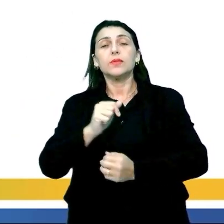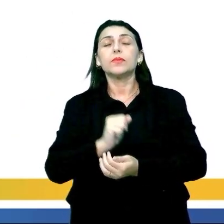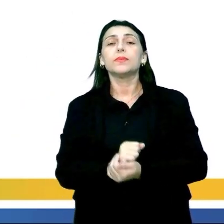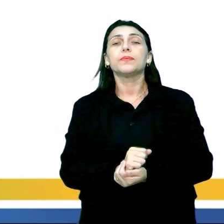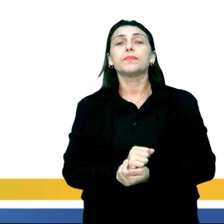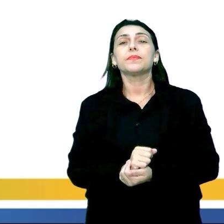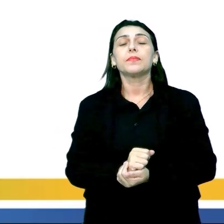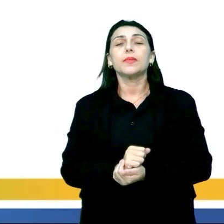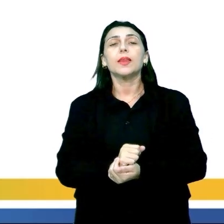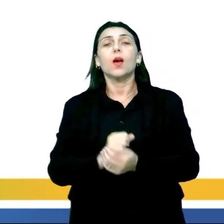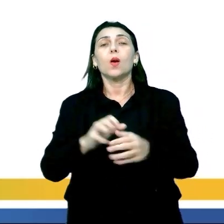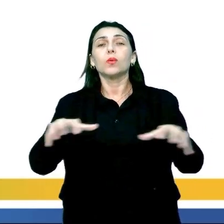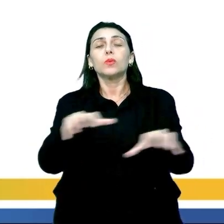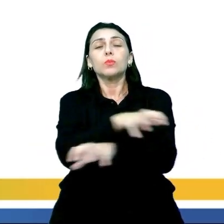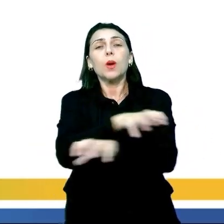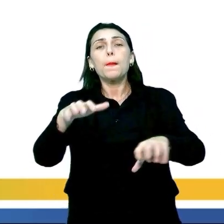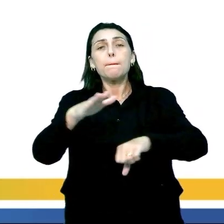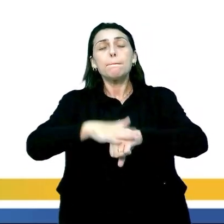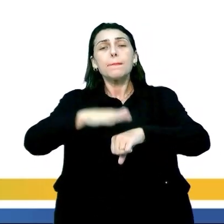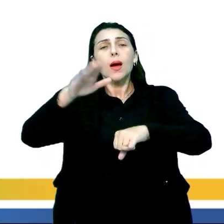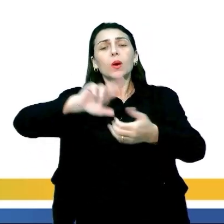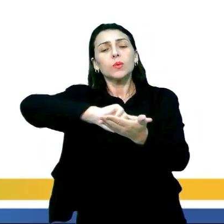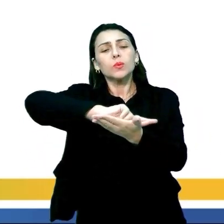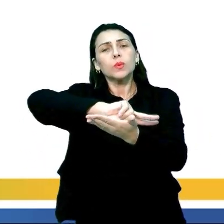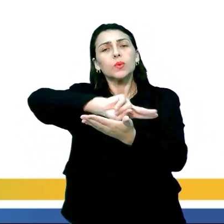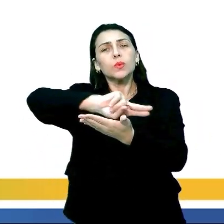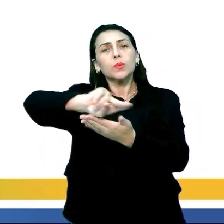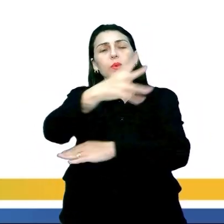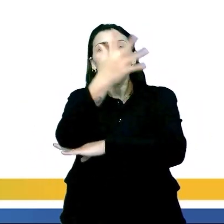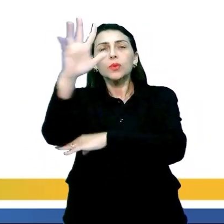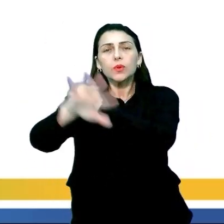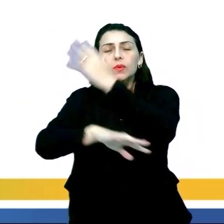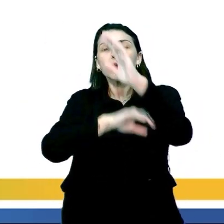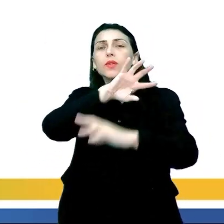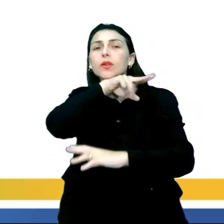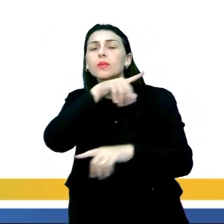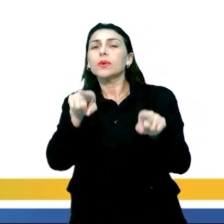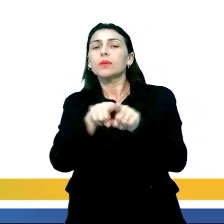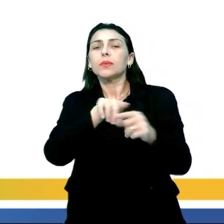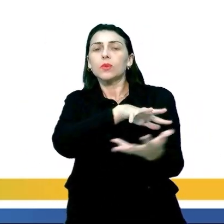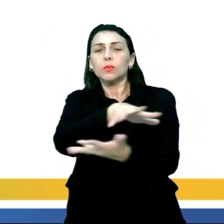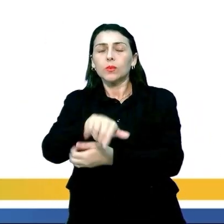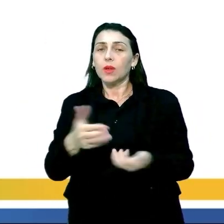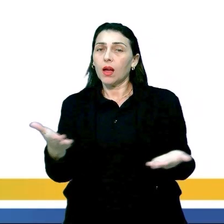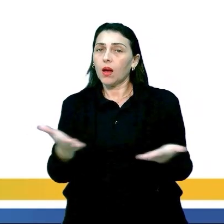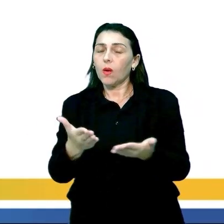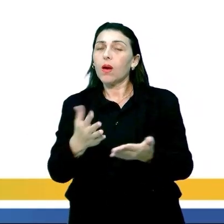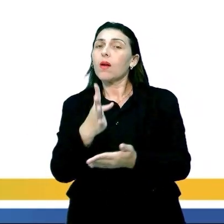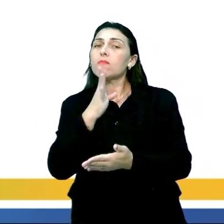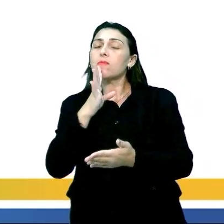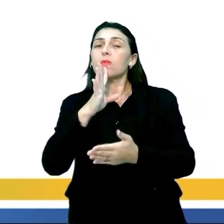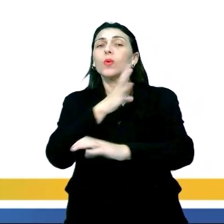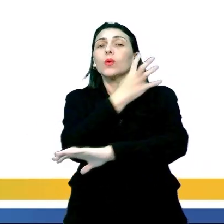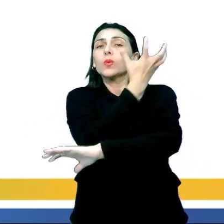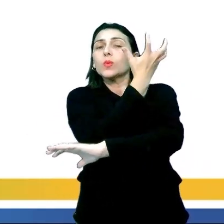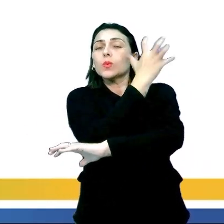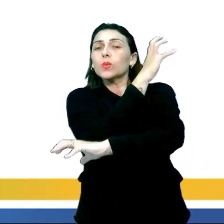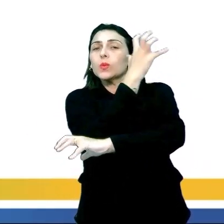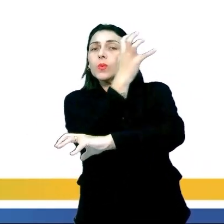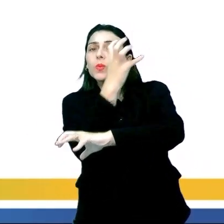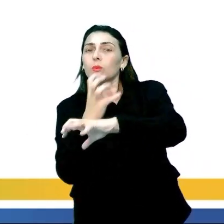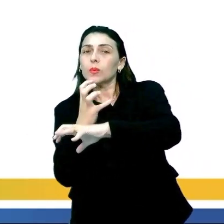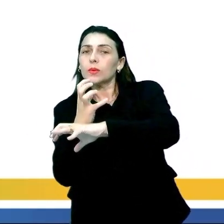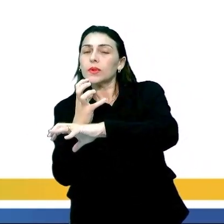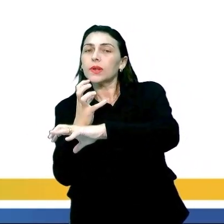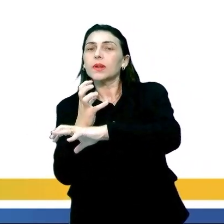novamente, é um dos biomas com maior biodiversidade do mundo. Agora nós vamos conhecer o bioma